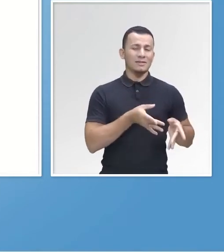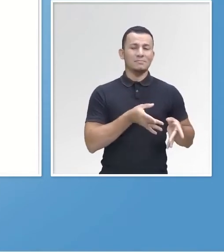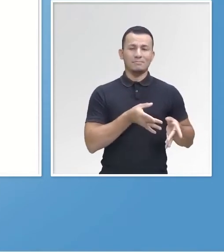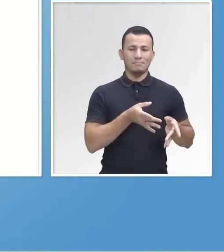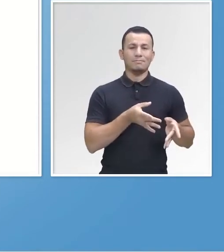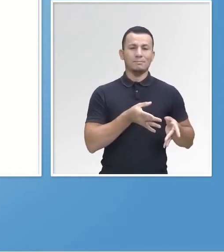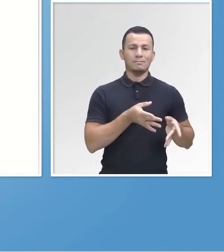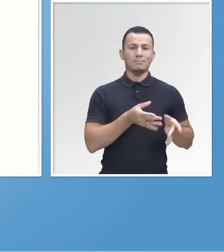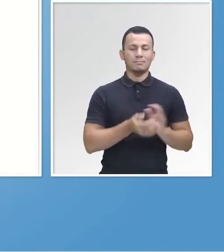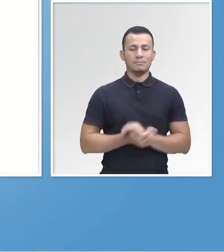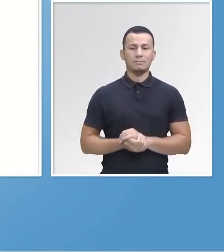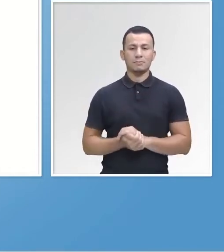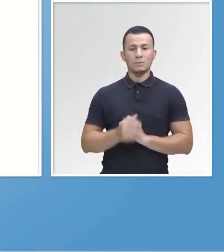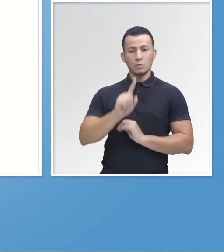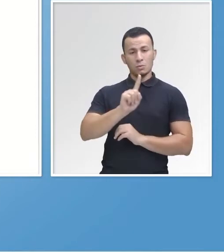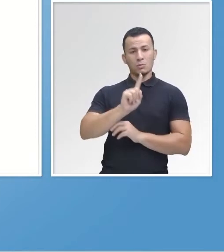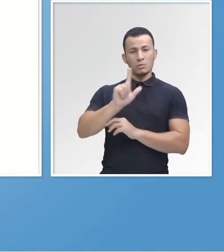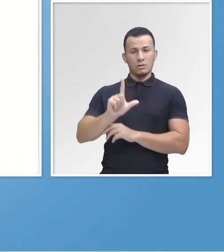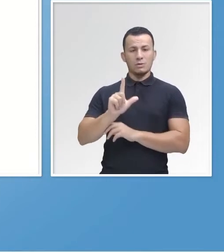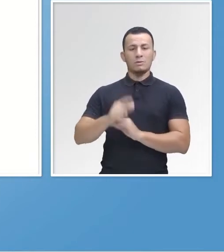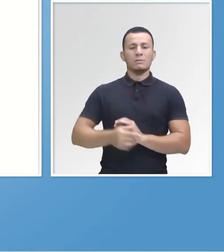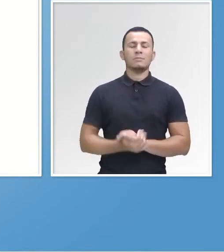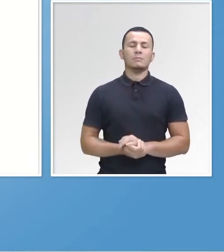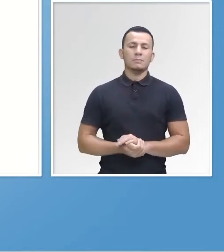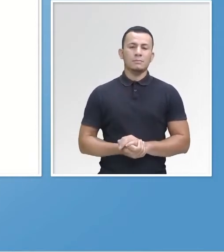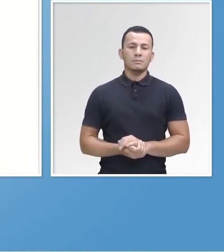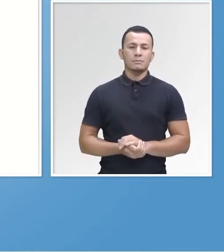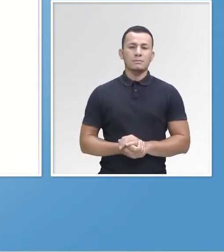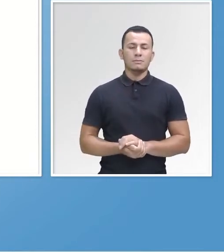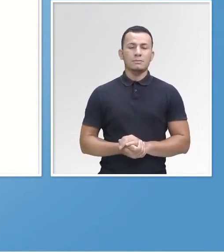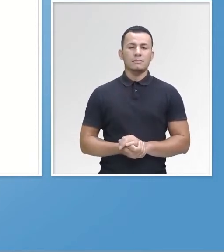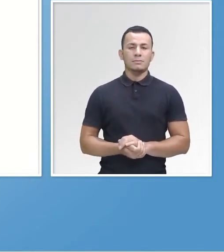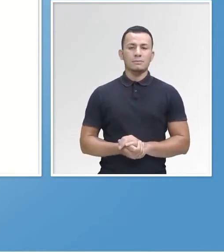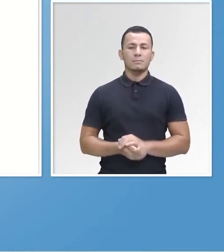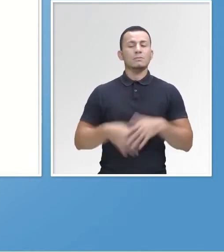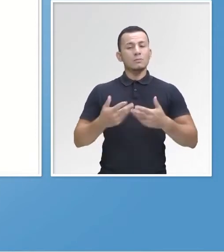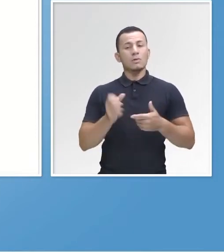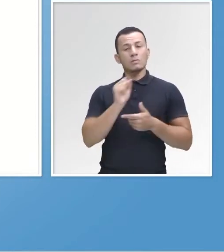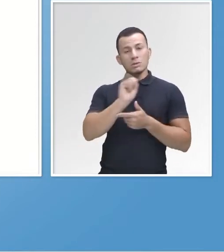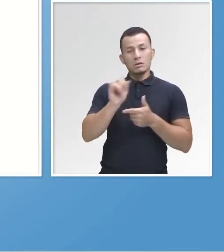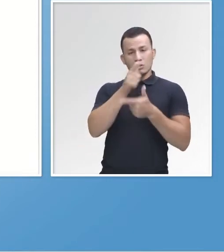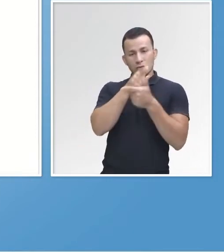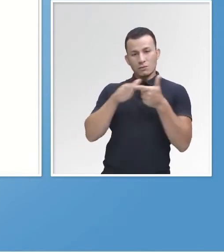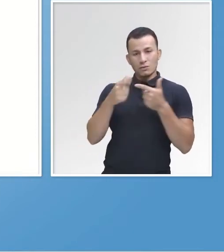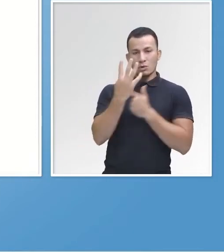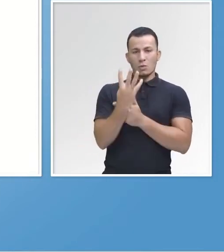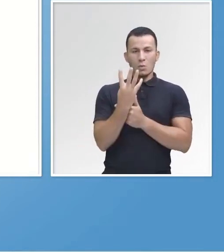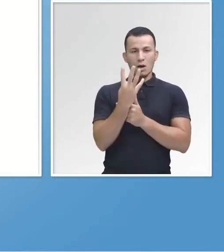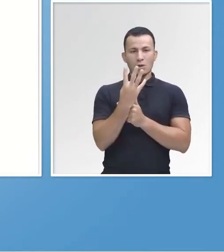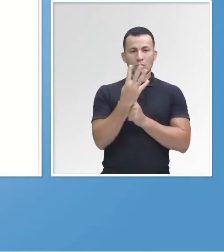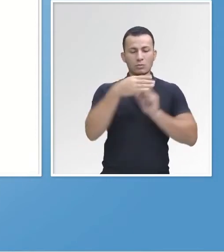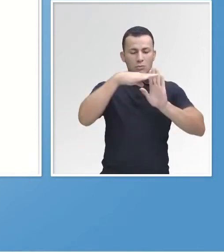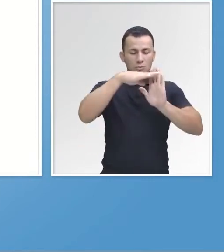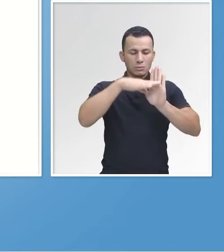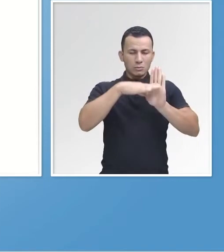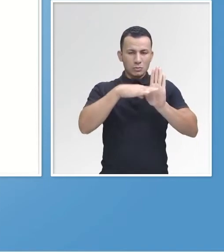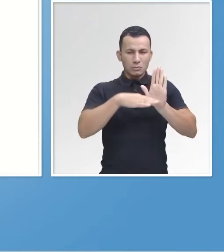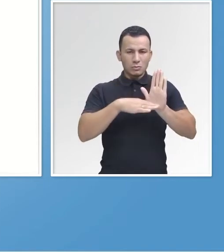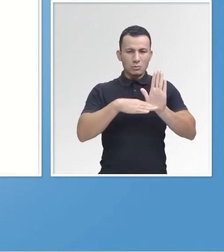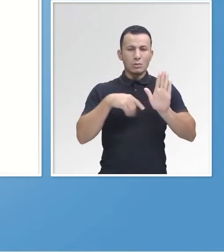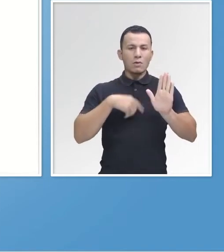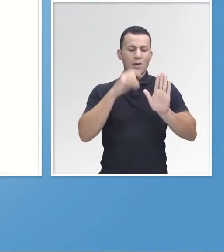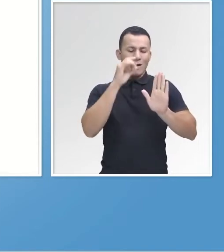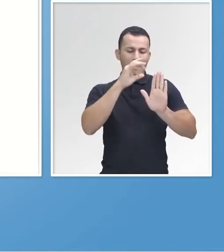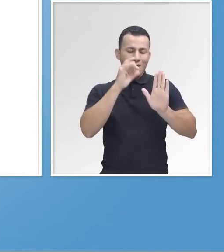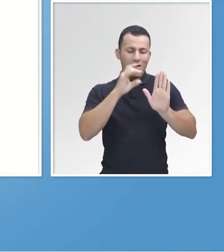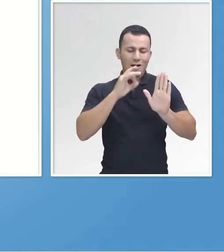né bonito Tá bom então você tinha dividir aqui em quatro partes cada parte aqui desse galão vai ter